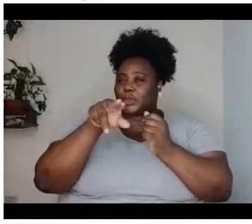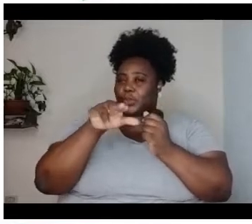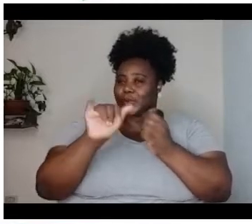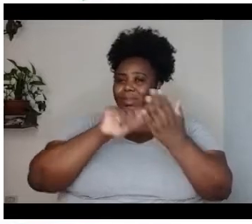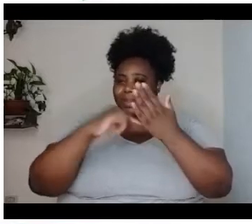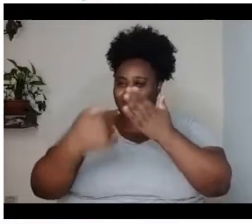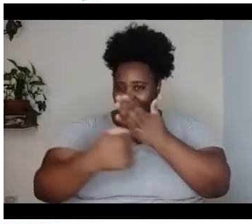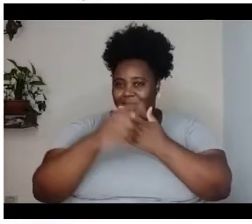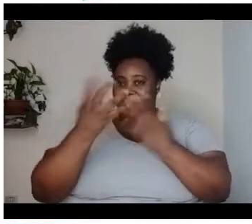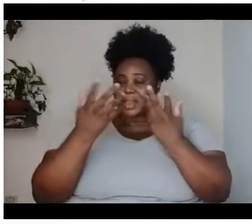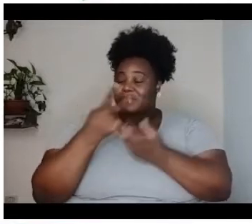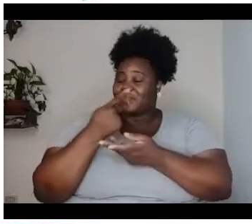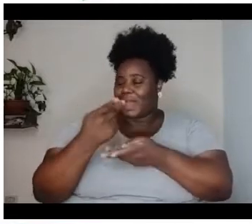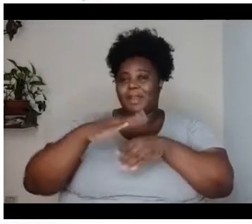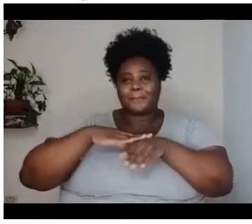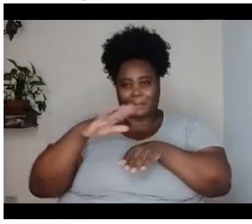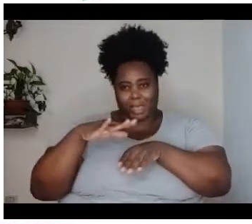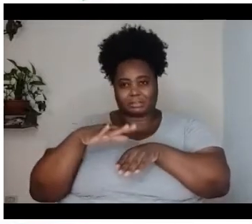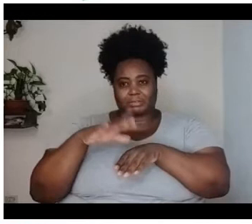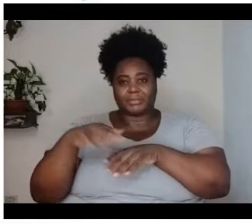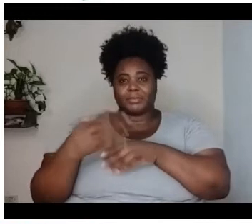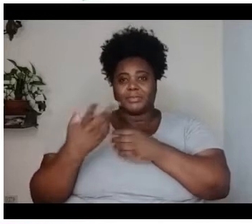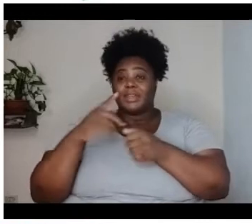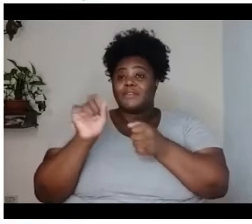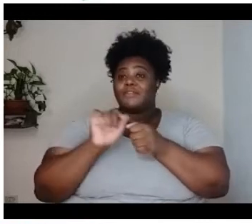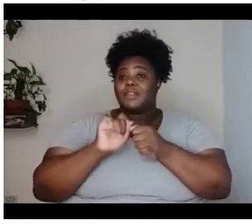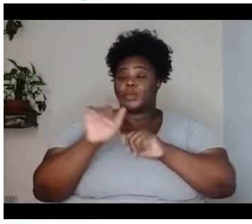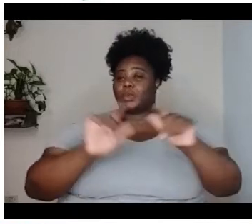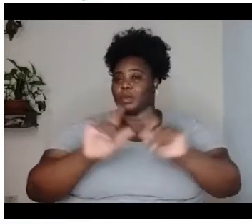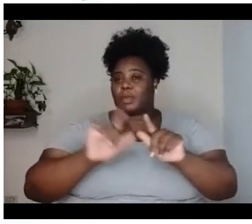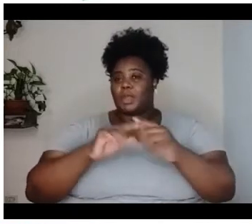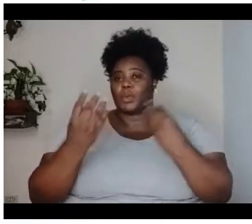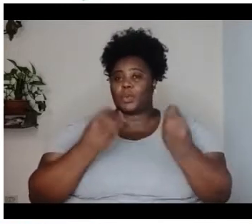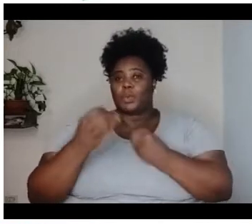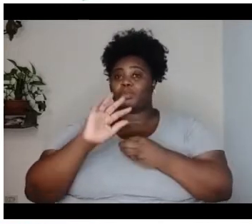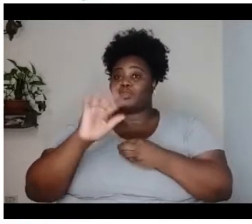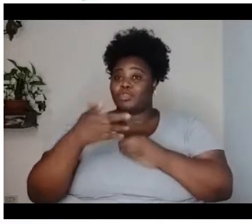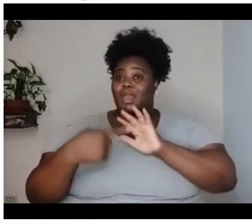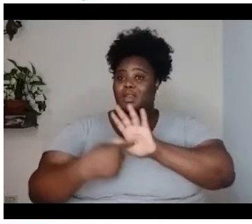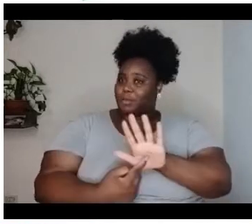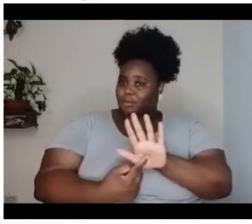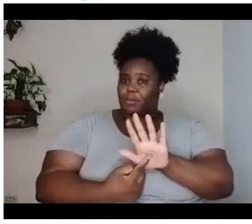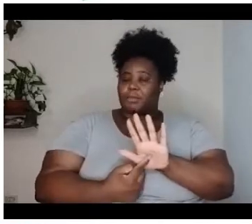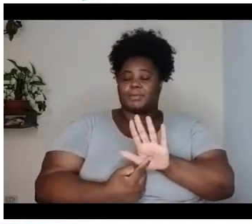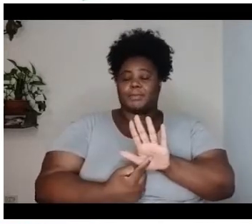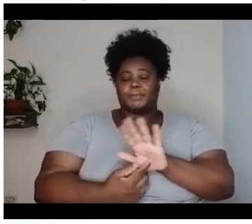você descrevesse um pouco a feitura do próprio trabalho, ou seja, já da performance